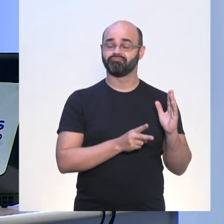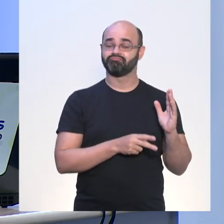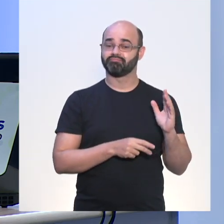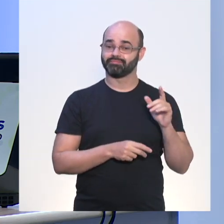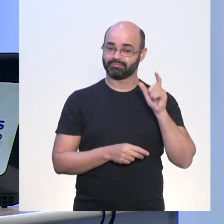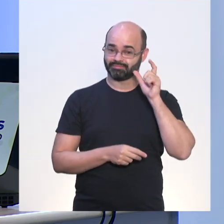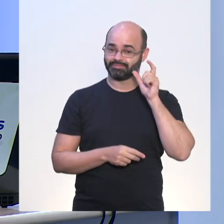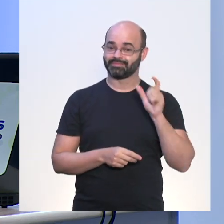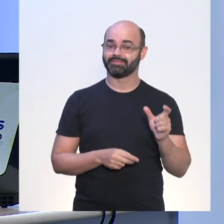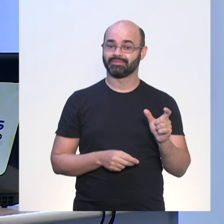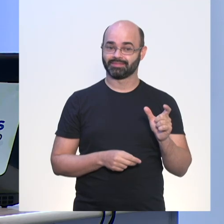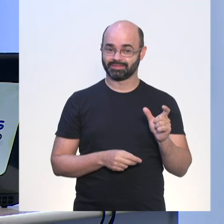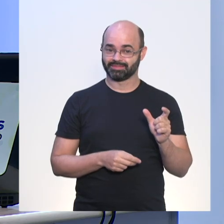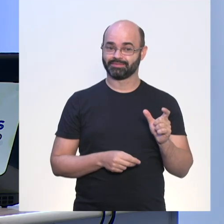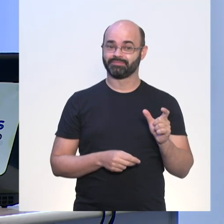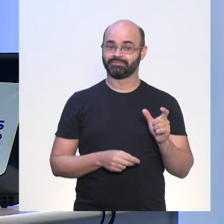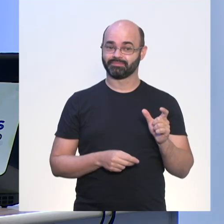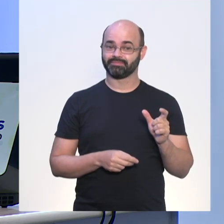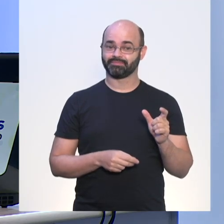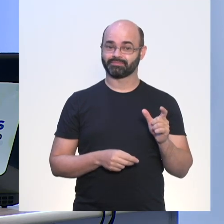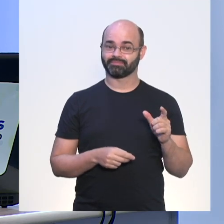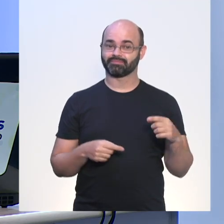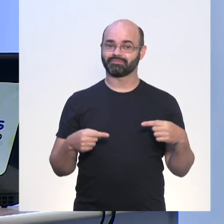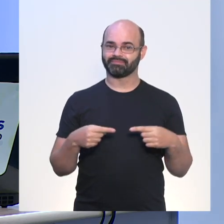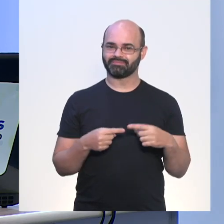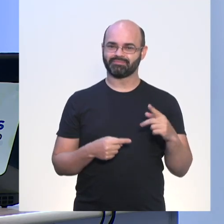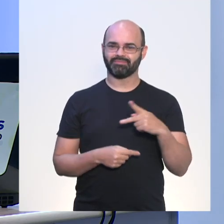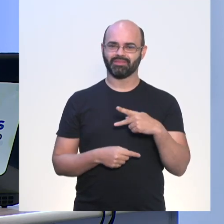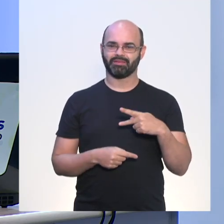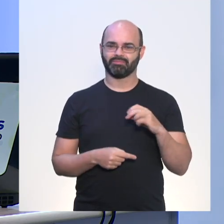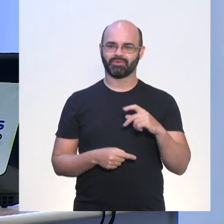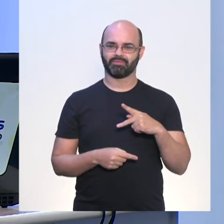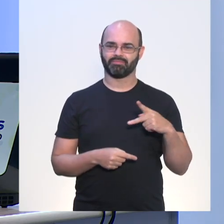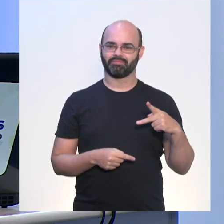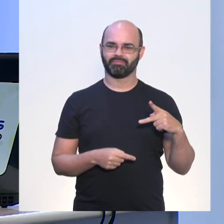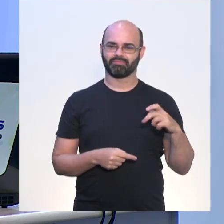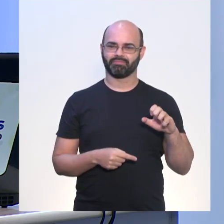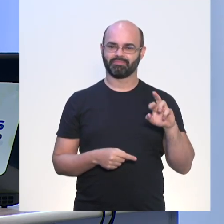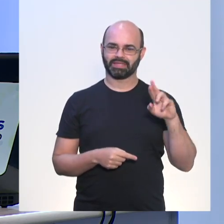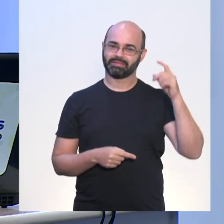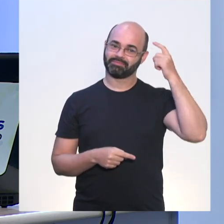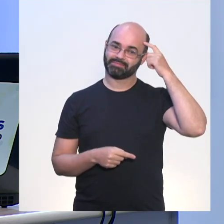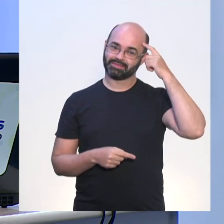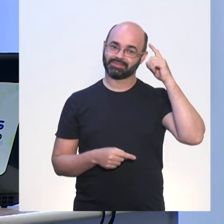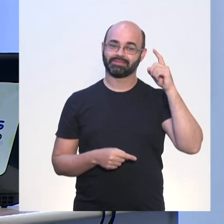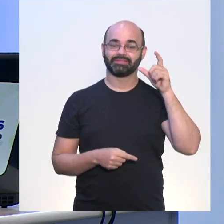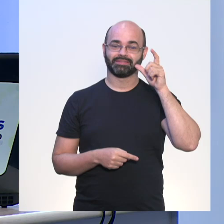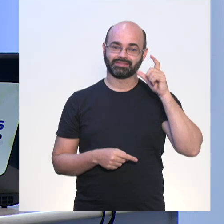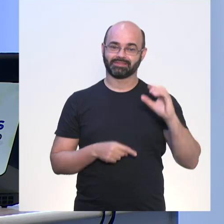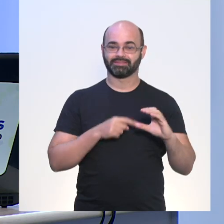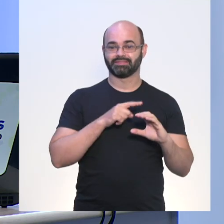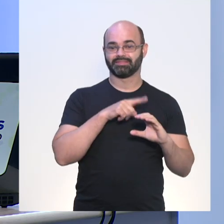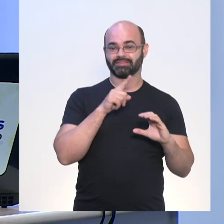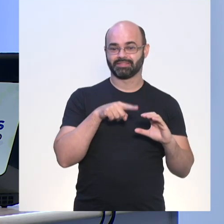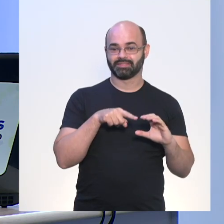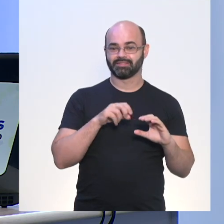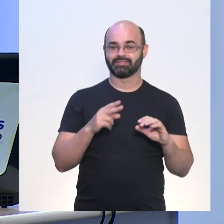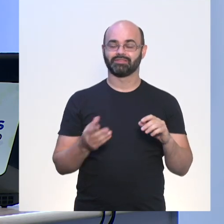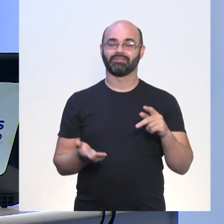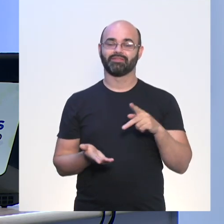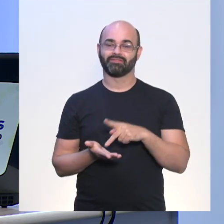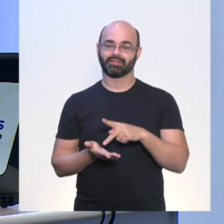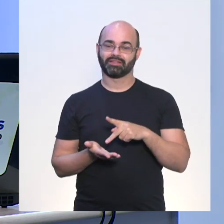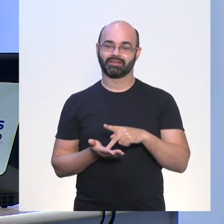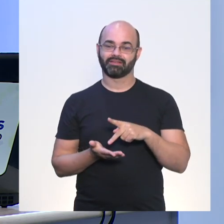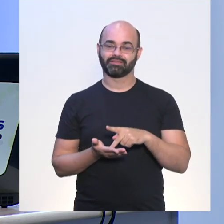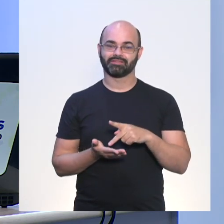Interessante, né? Interessante essa relação que o Popper vê entre a ciência e a verdade, que não é aquela relação